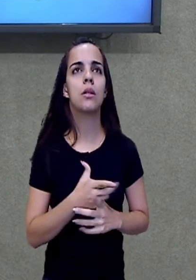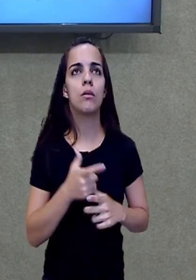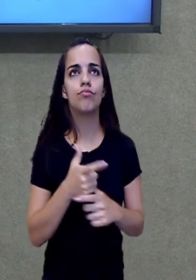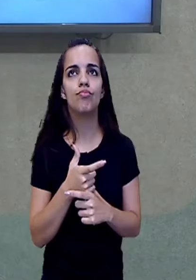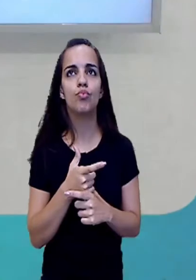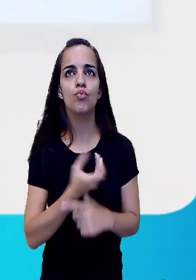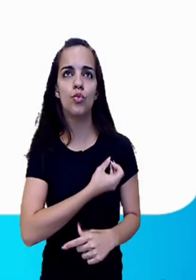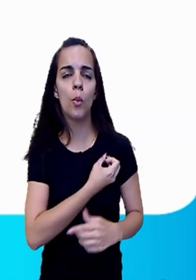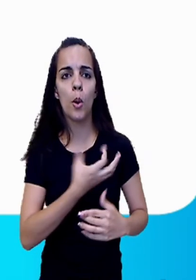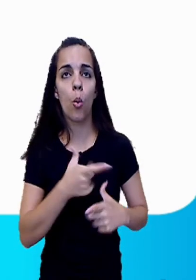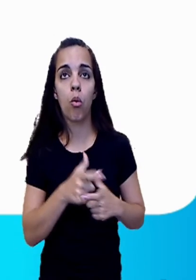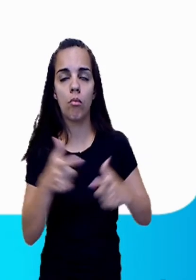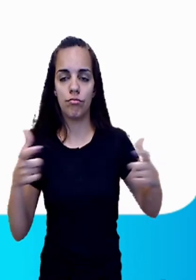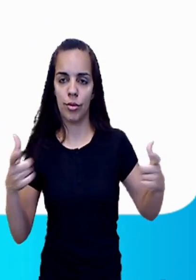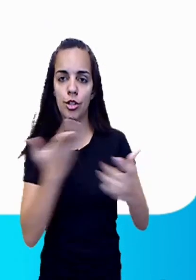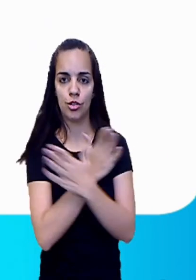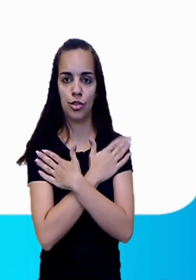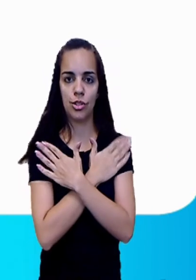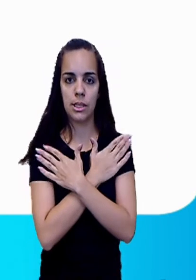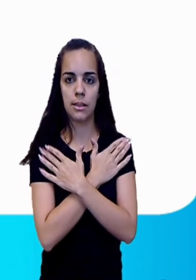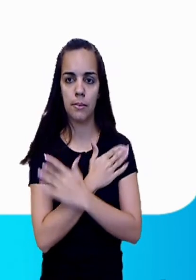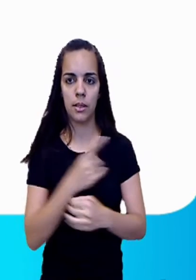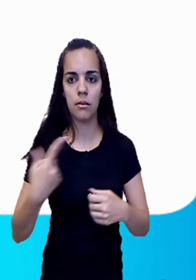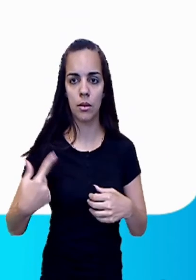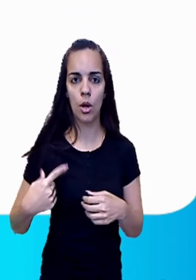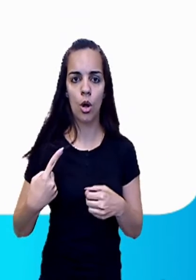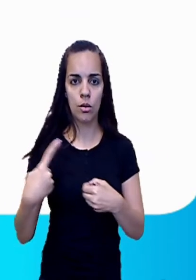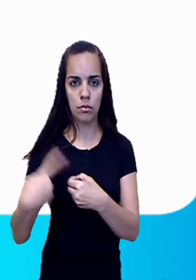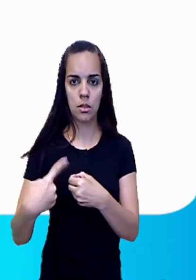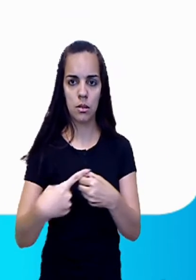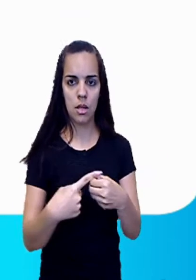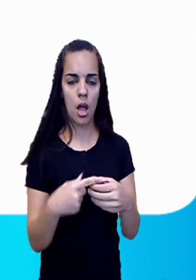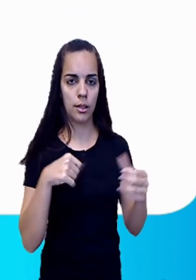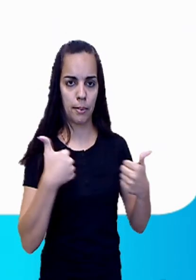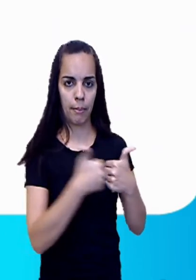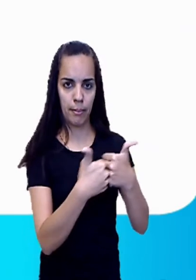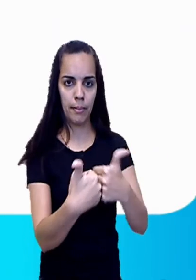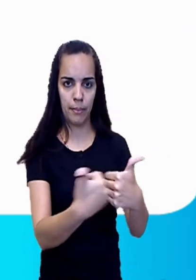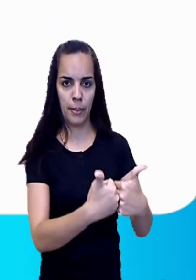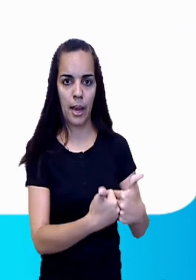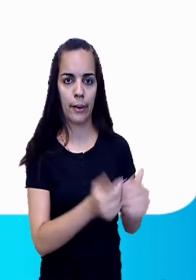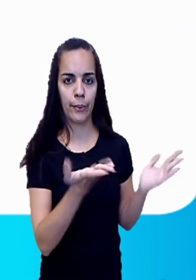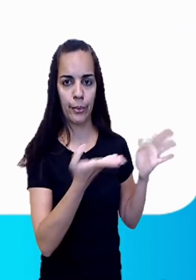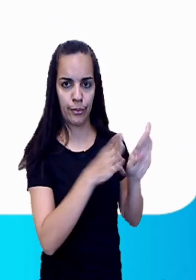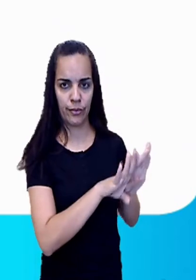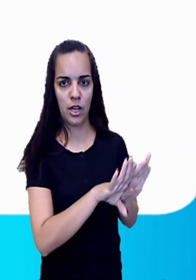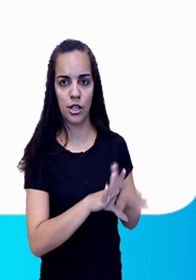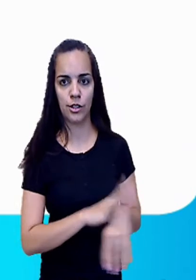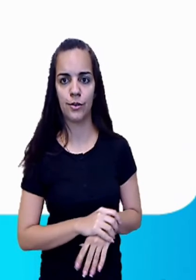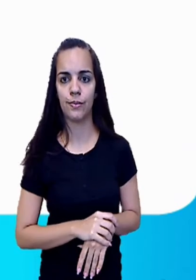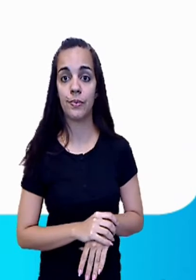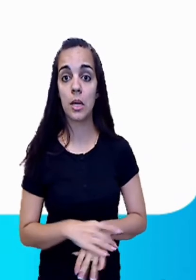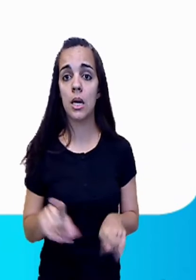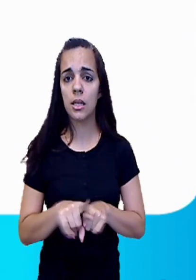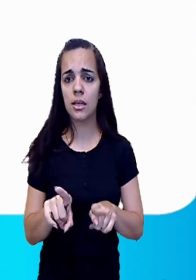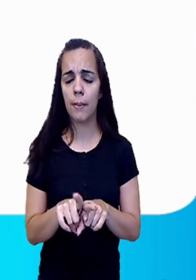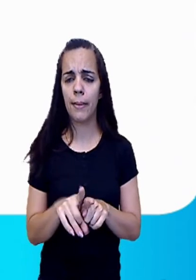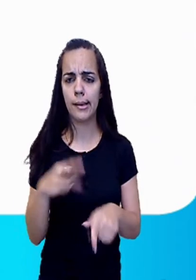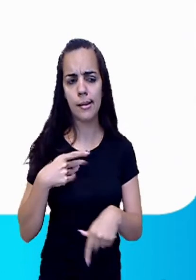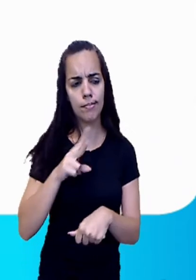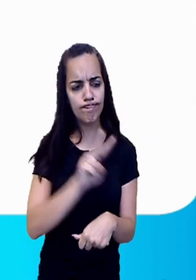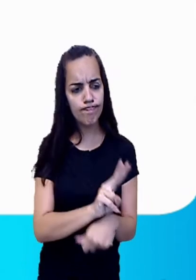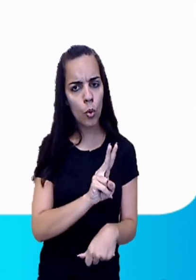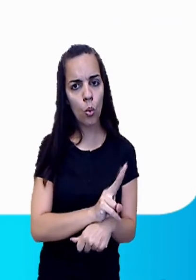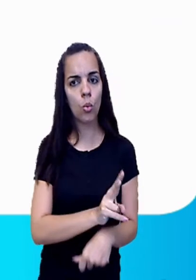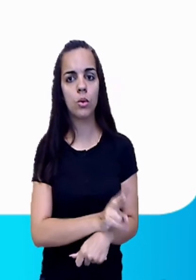pensar nisso. Causa também, olha só, a conservação do espaço geográfico, eles destroem aquela área